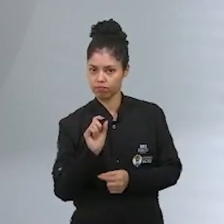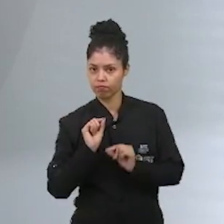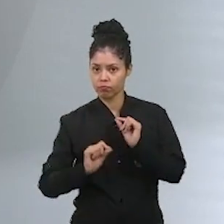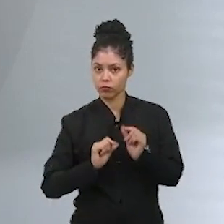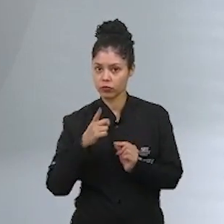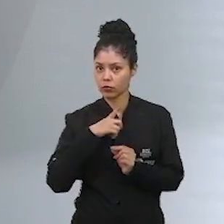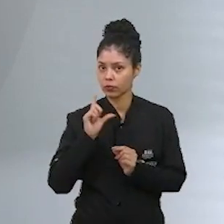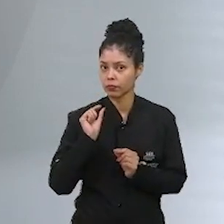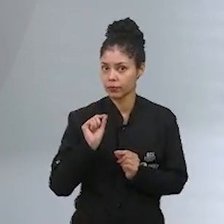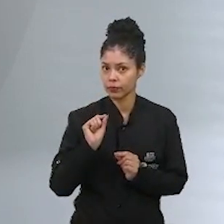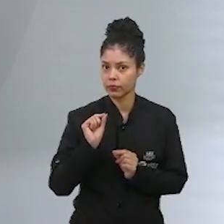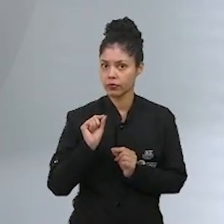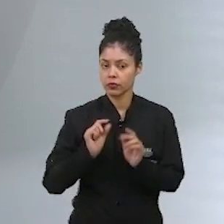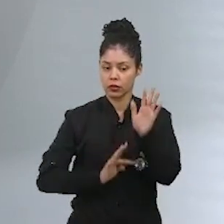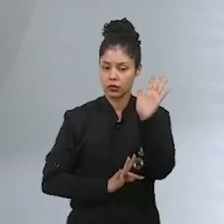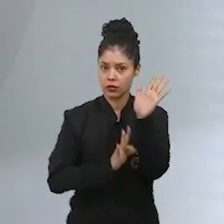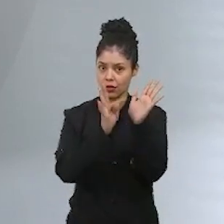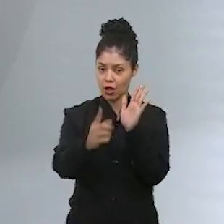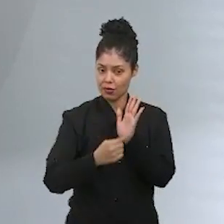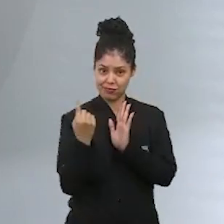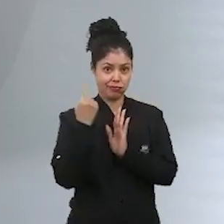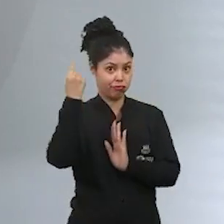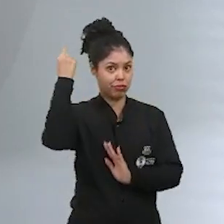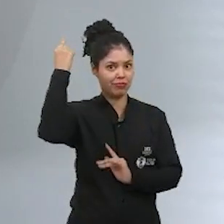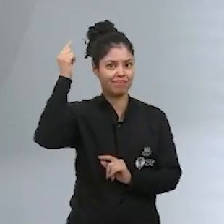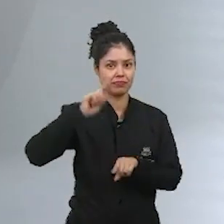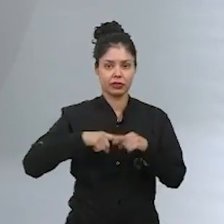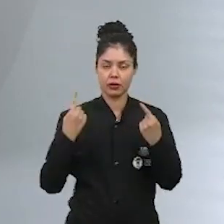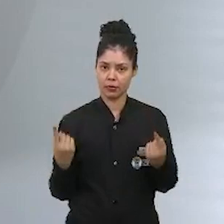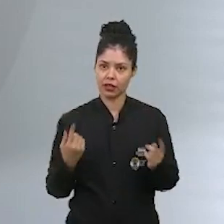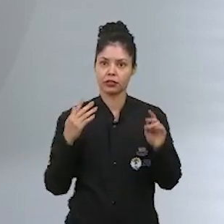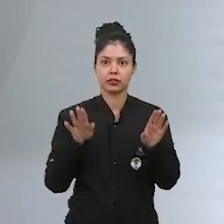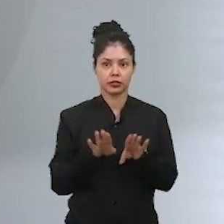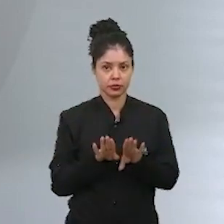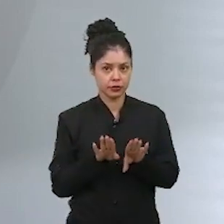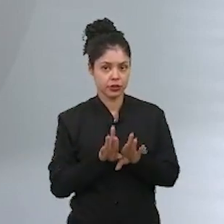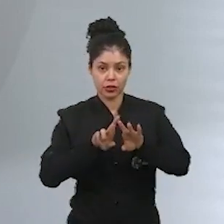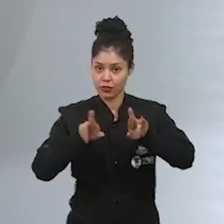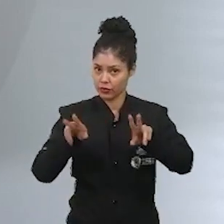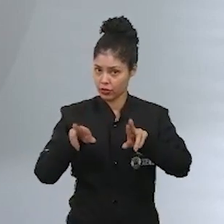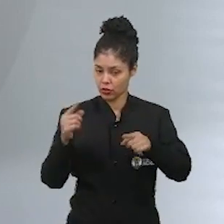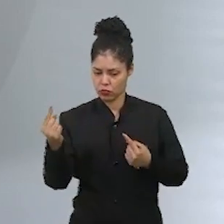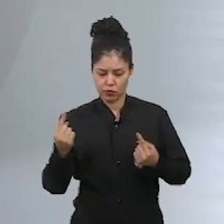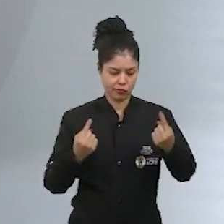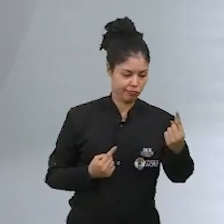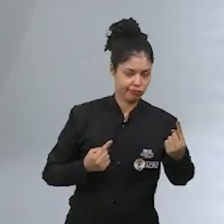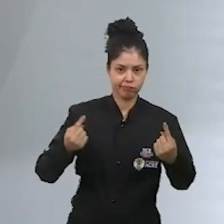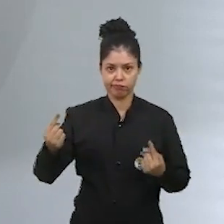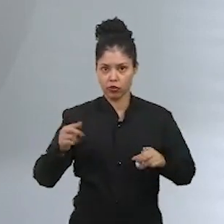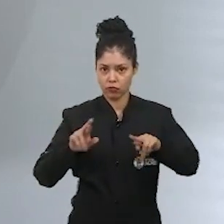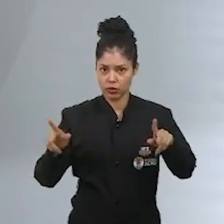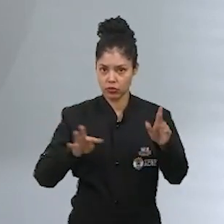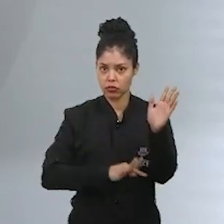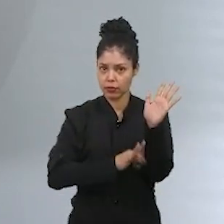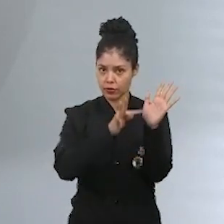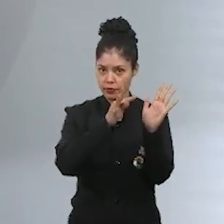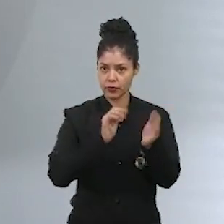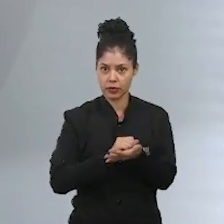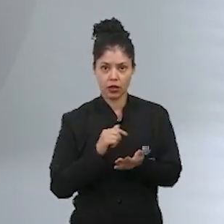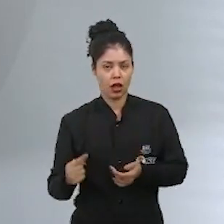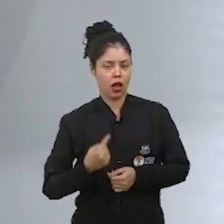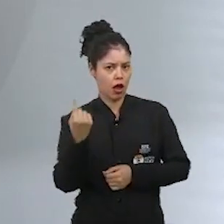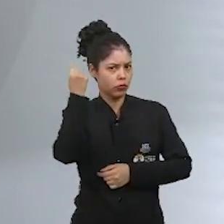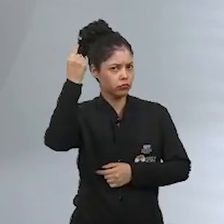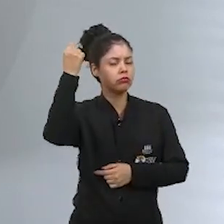nós temos ali temperaturas altíssimas, porém temperaturas que são diferenciadas umas das outras. Alguns com temperaturas